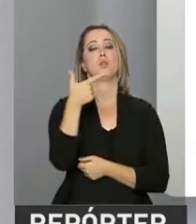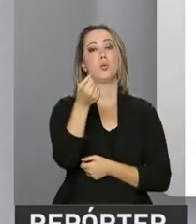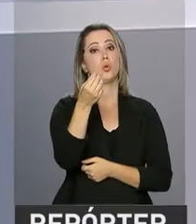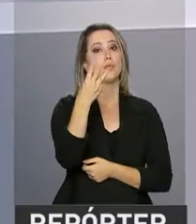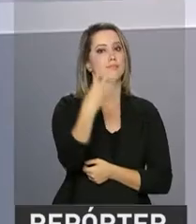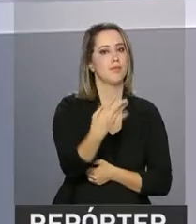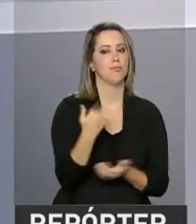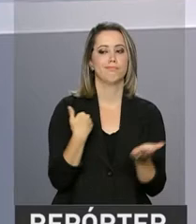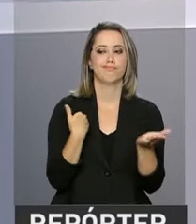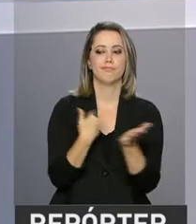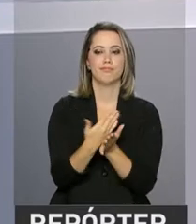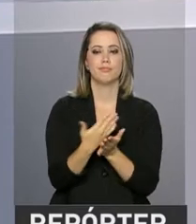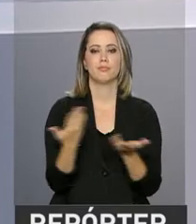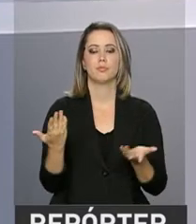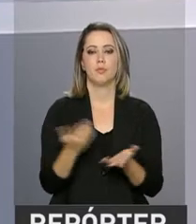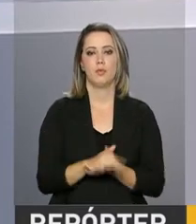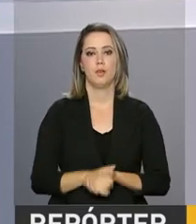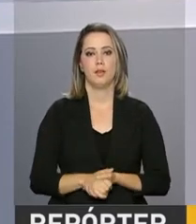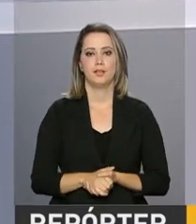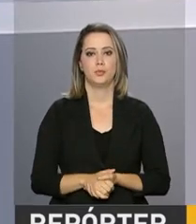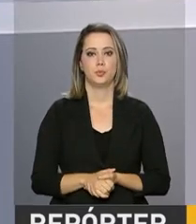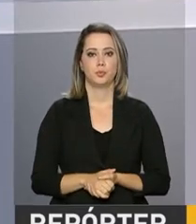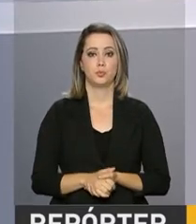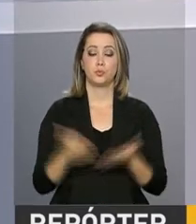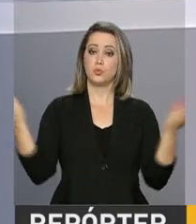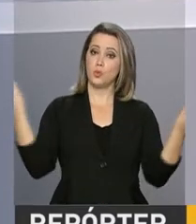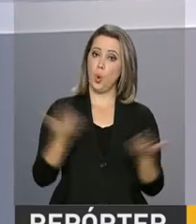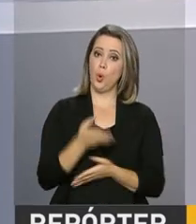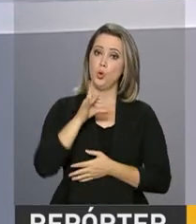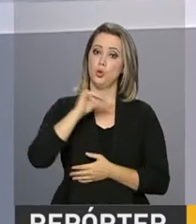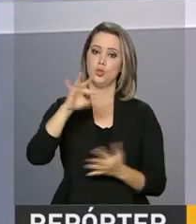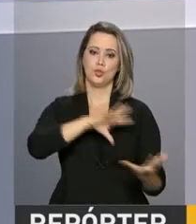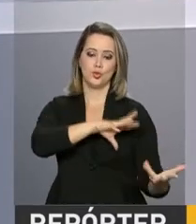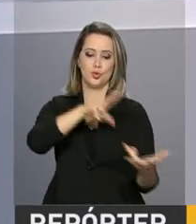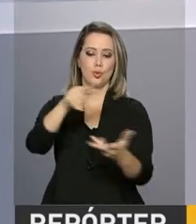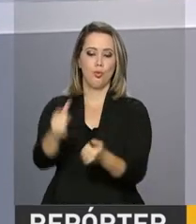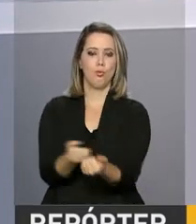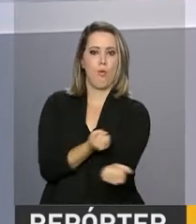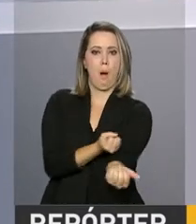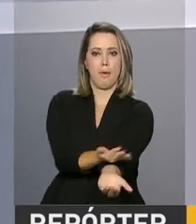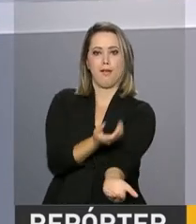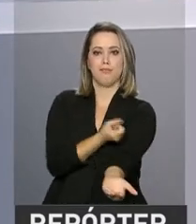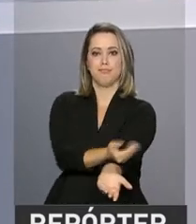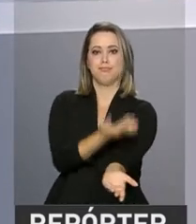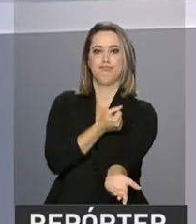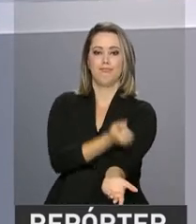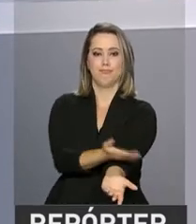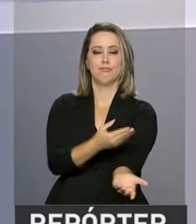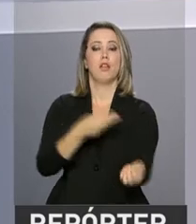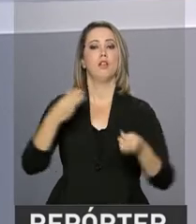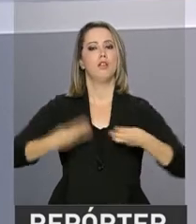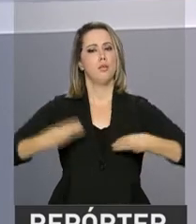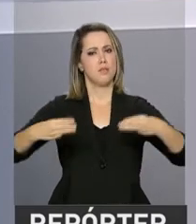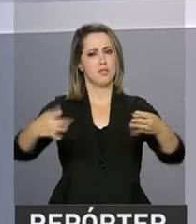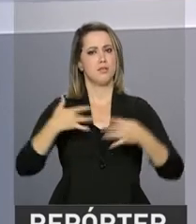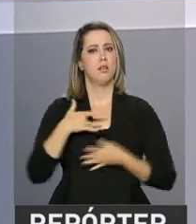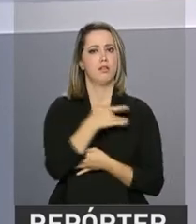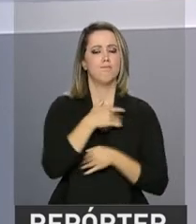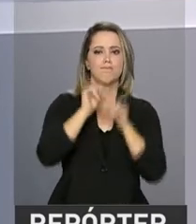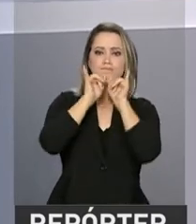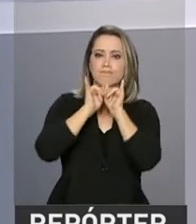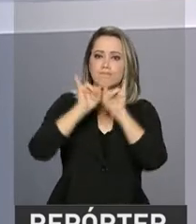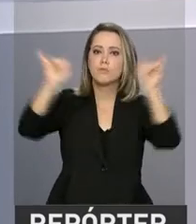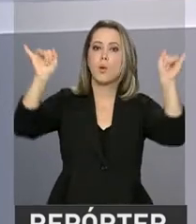2013. Hoje é Dia Mundial do Doador de Sangue e o Ministério da Saúde lançou uma campanha para reafirmar